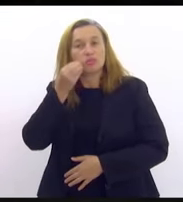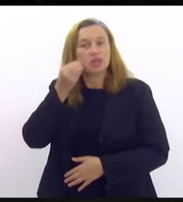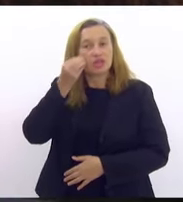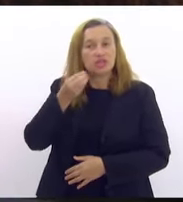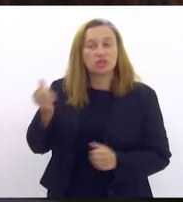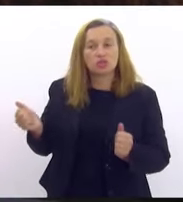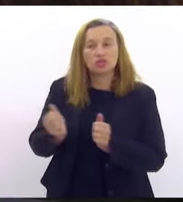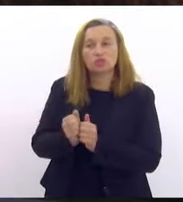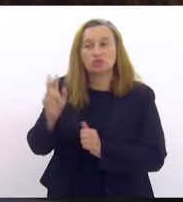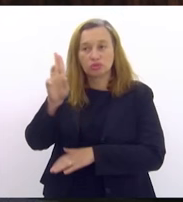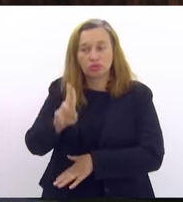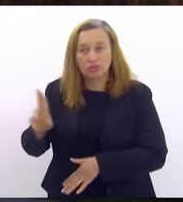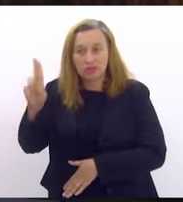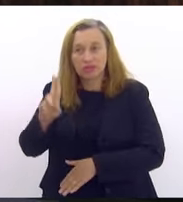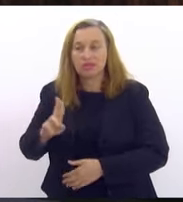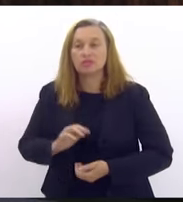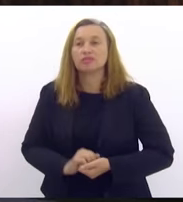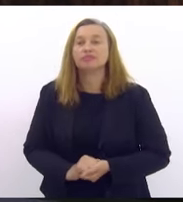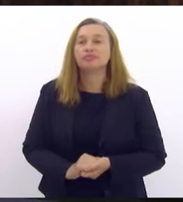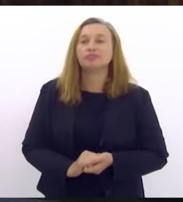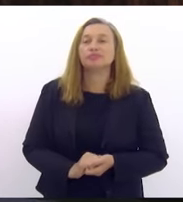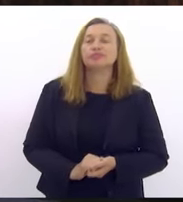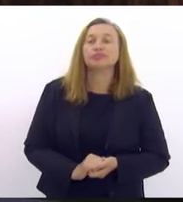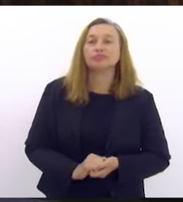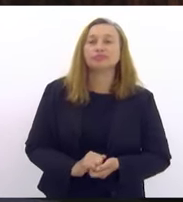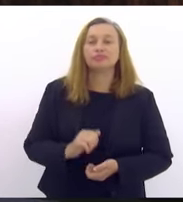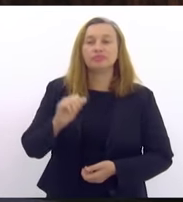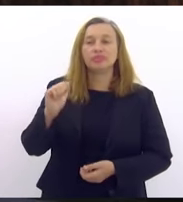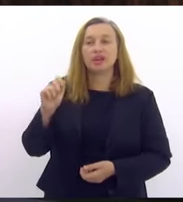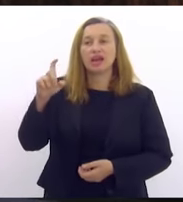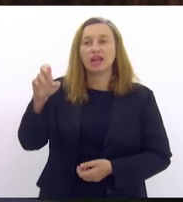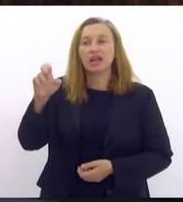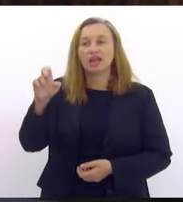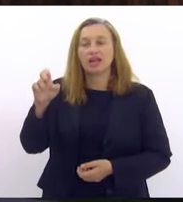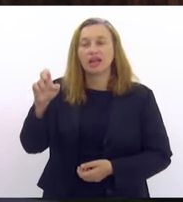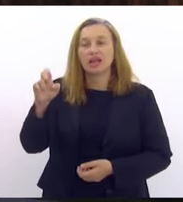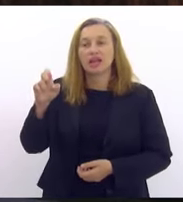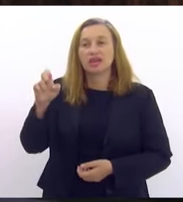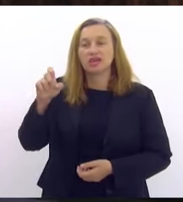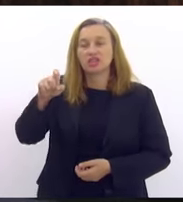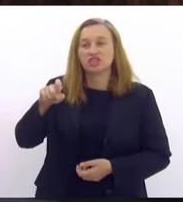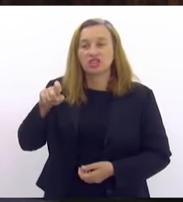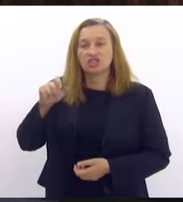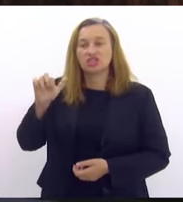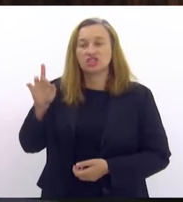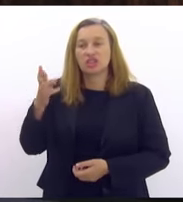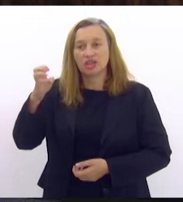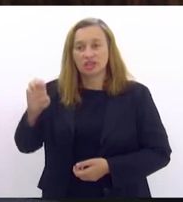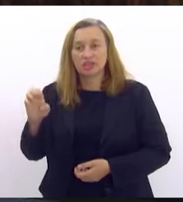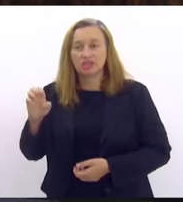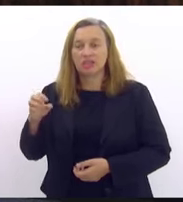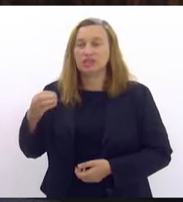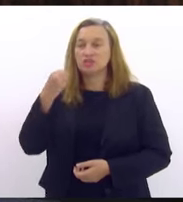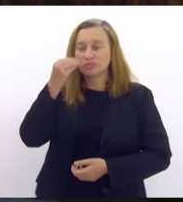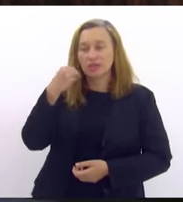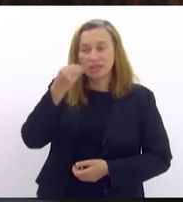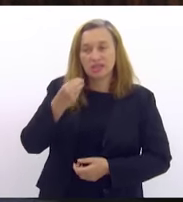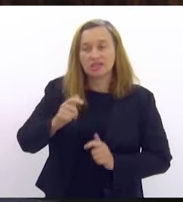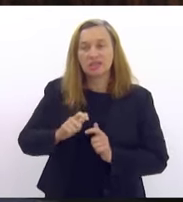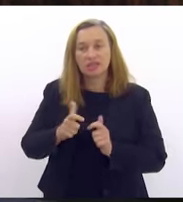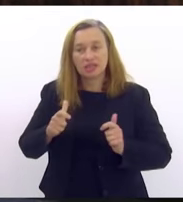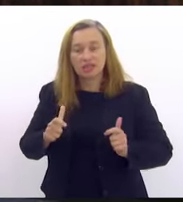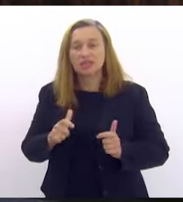universidade e o desembargador Alexandre tivemos a vivência longa vivência inclusive até Desembargador